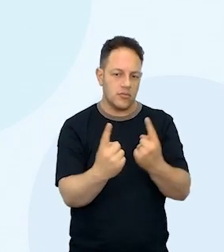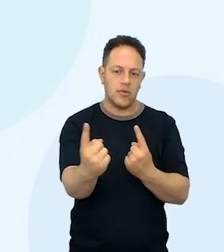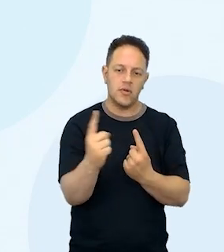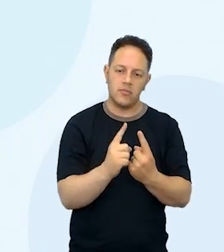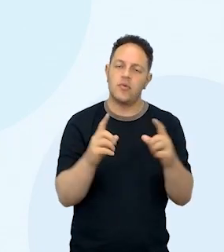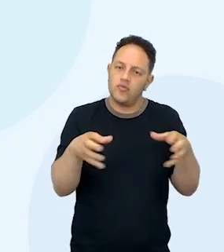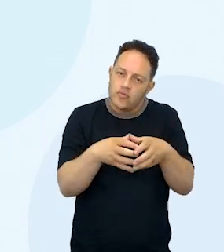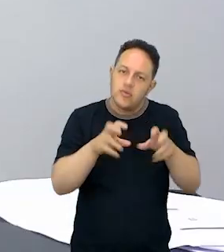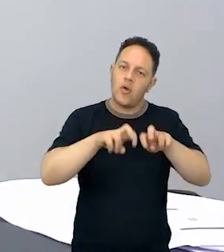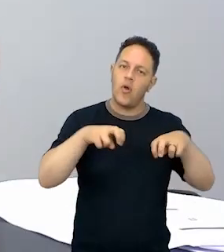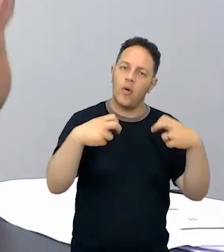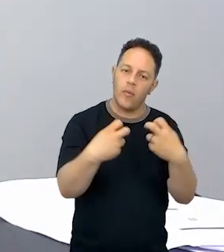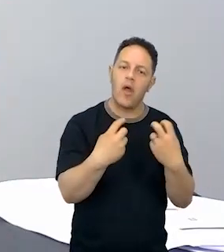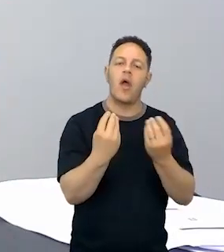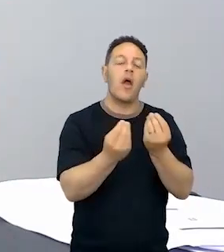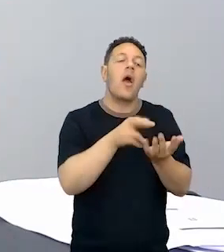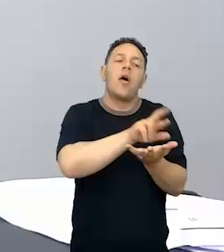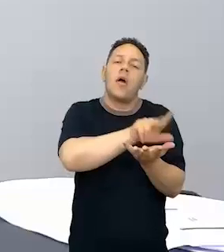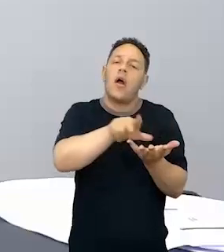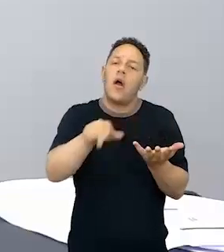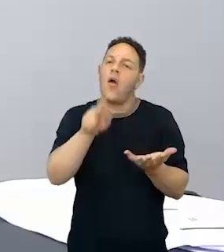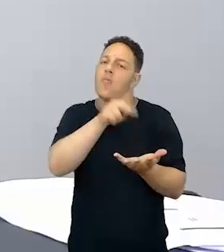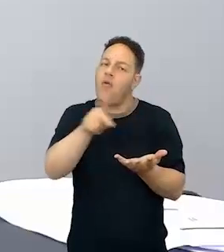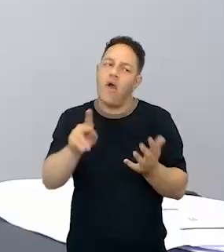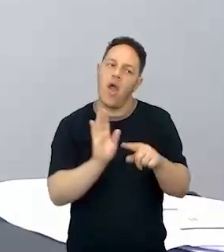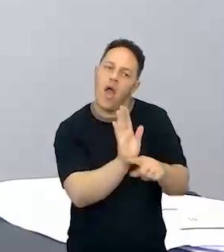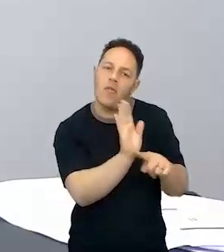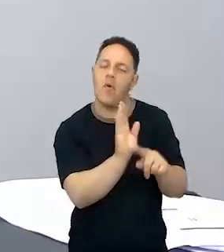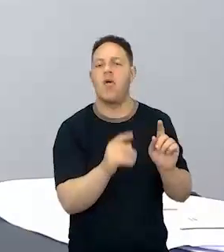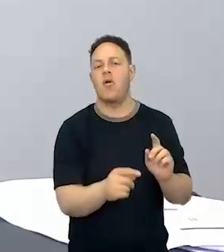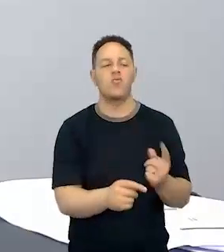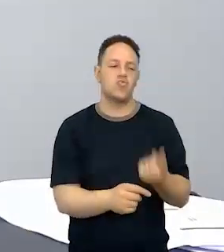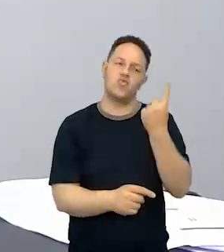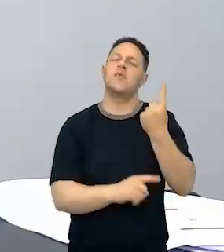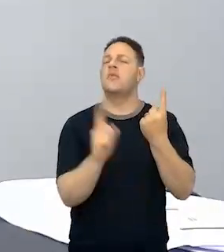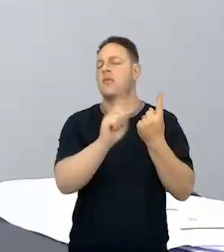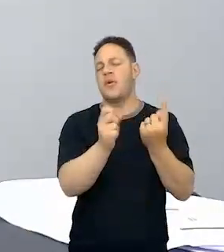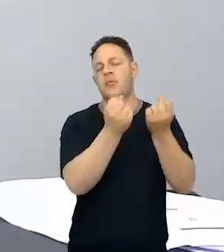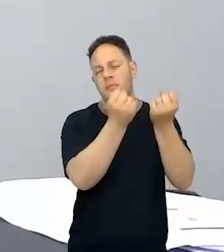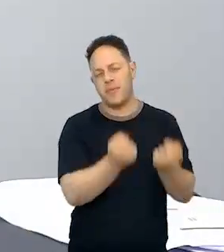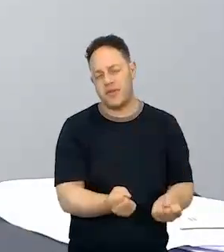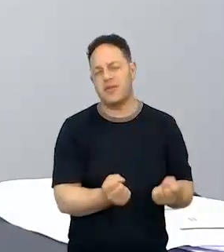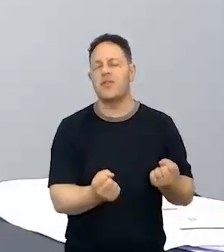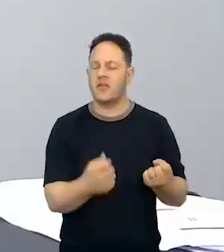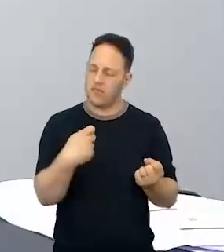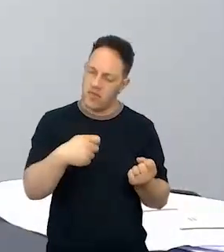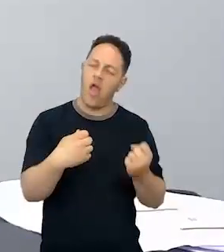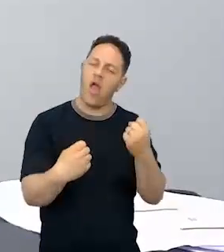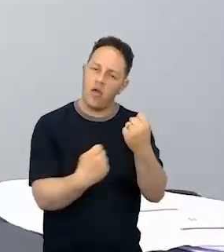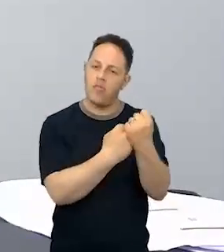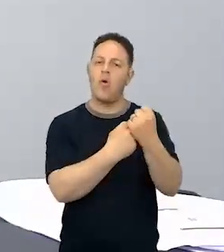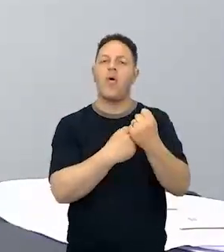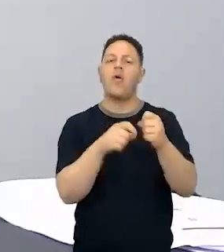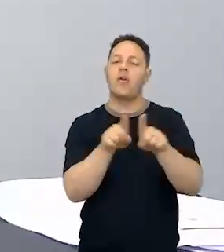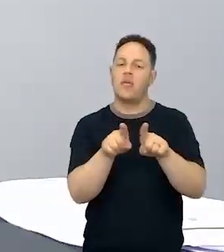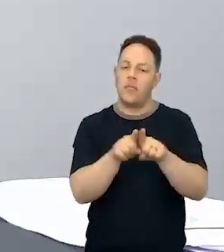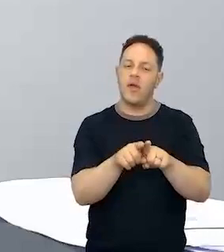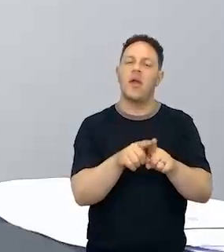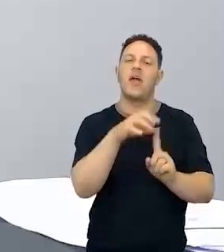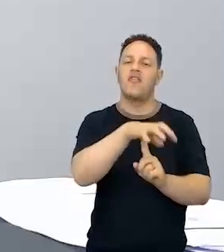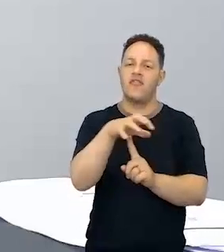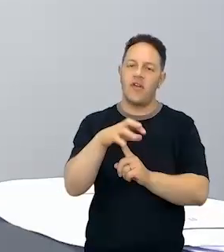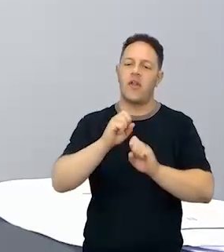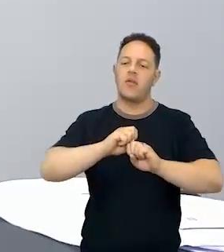é interessante que vários profissionais possam se empenhar e apoiar esse trabalho, tanto para divulgar as ações da feira, como